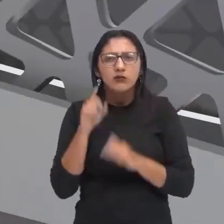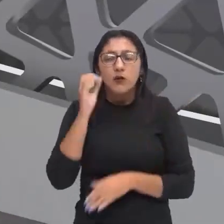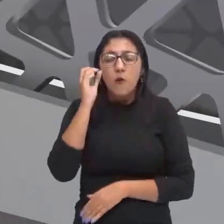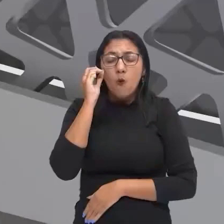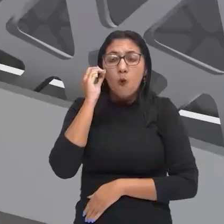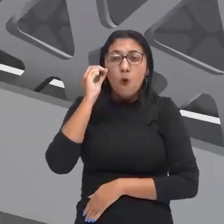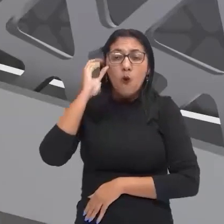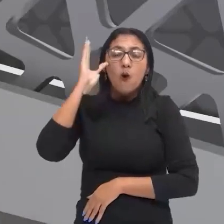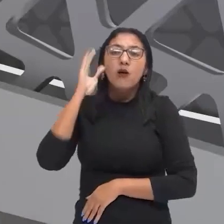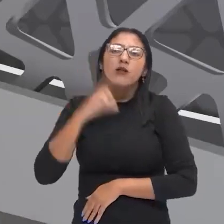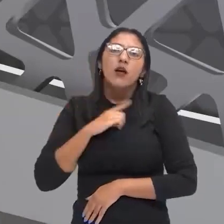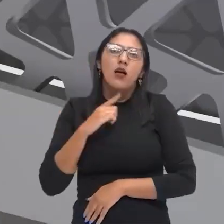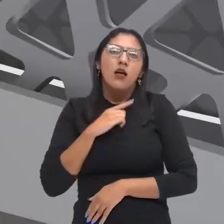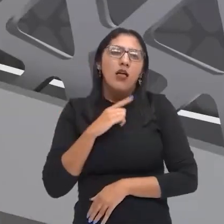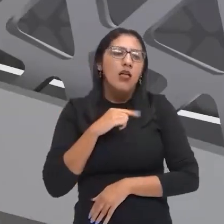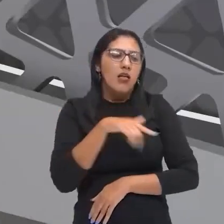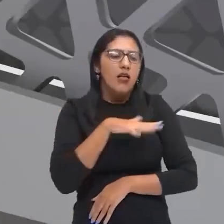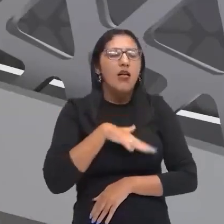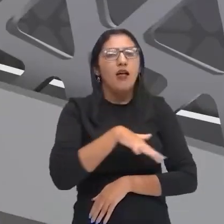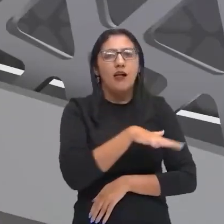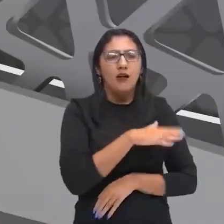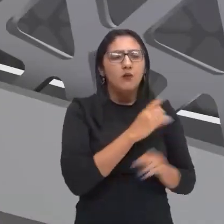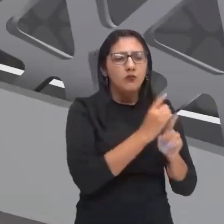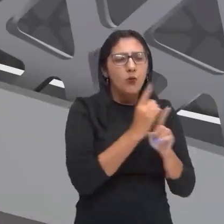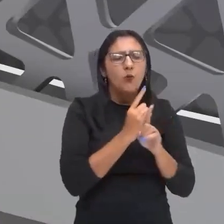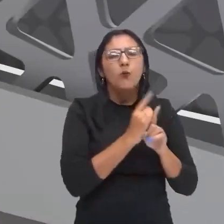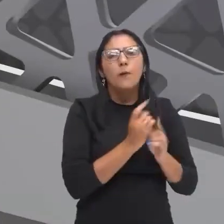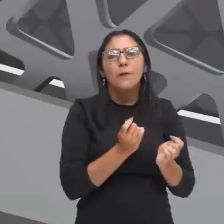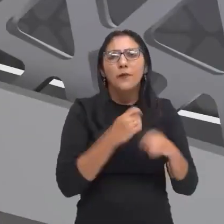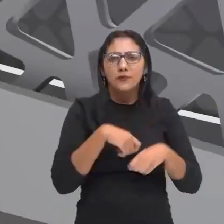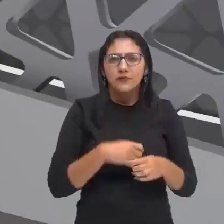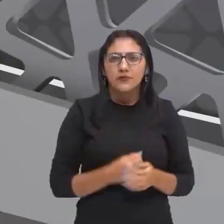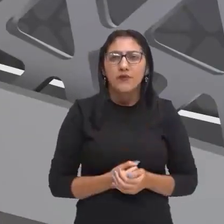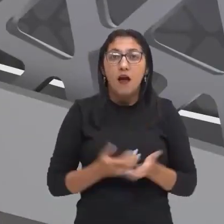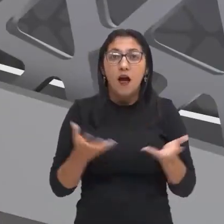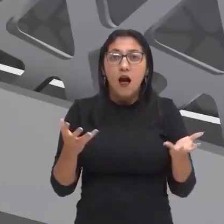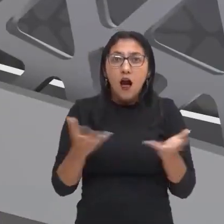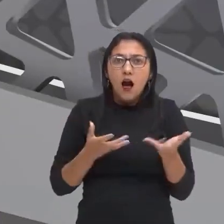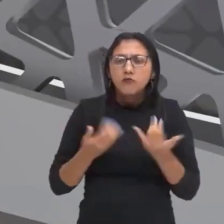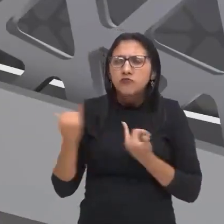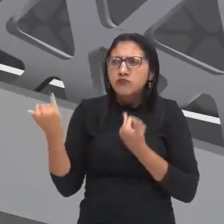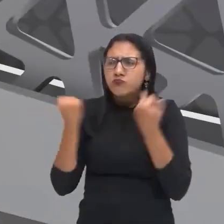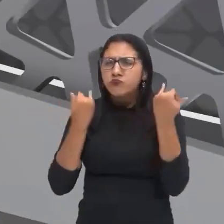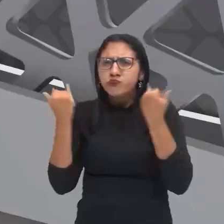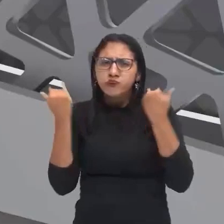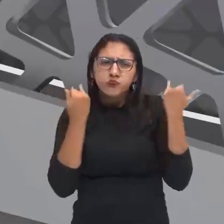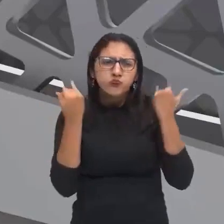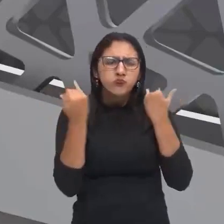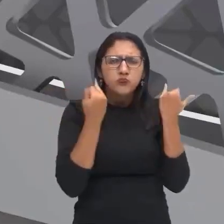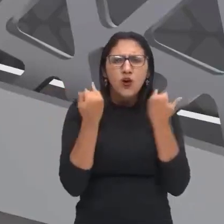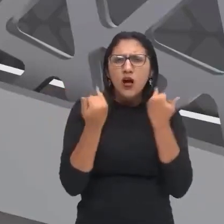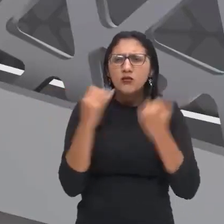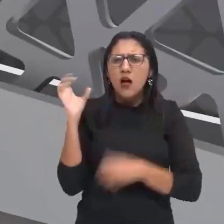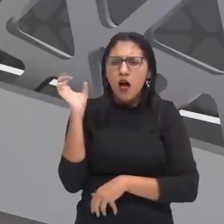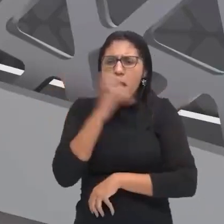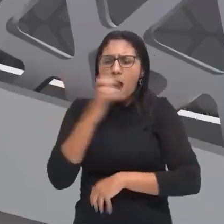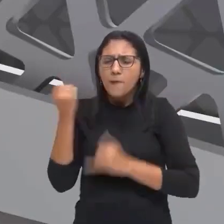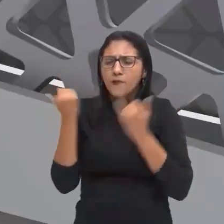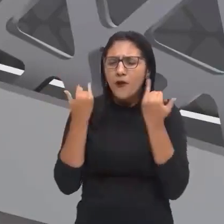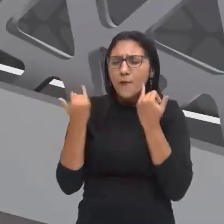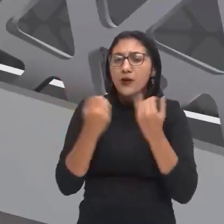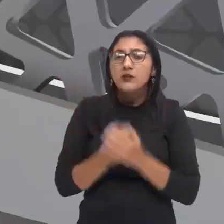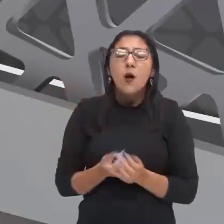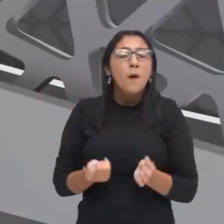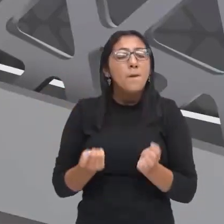ele está aí. E hoje, mais do que nunca, nessa era da informação, da comunicação rápida, existem